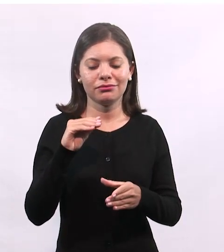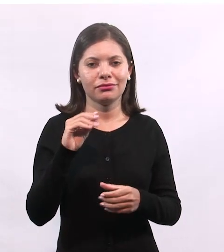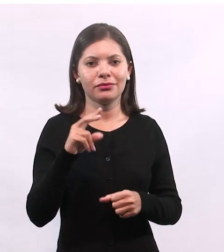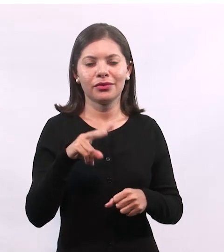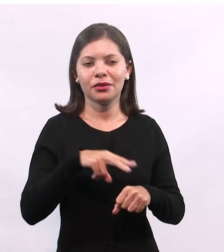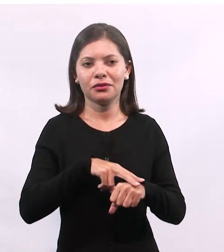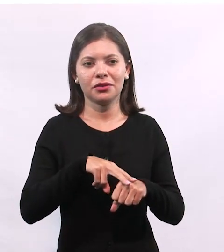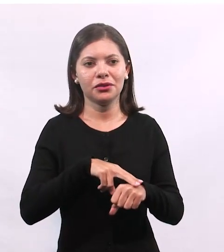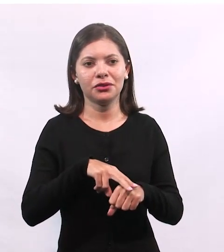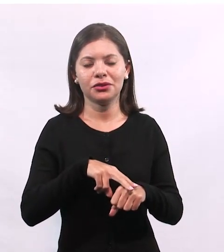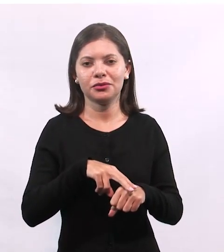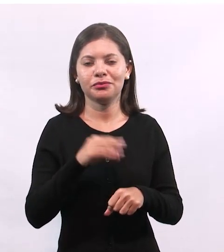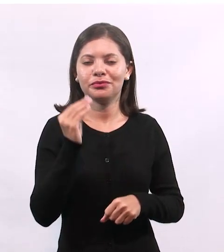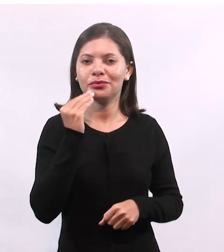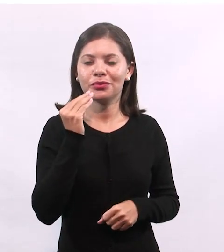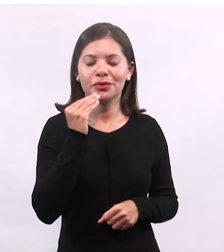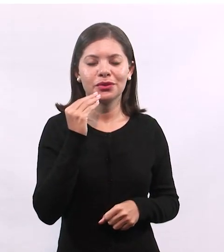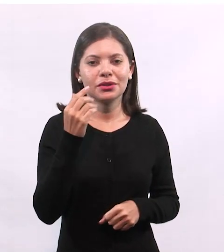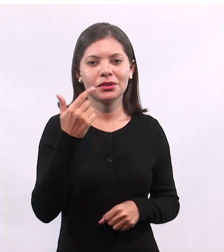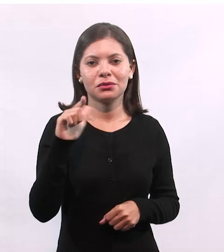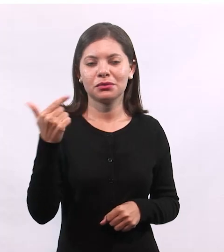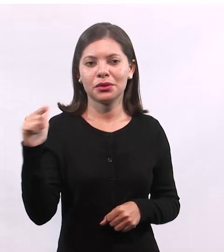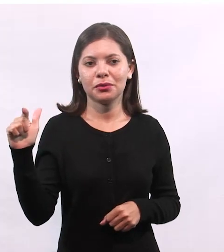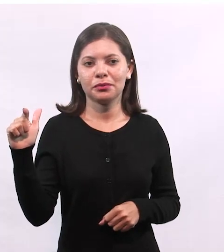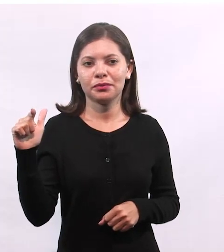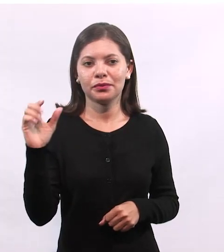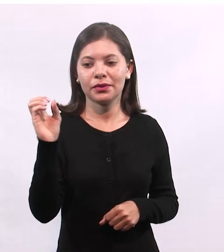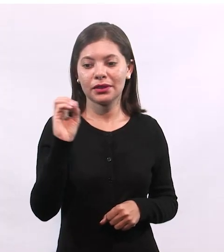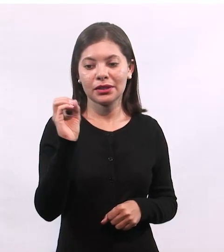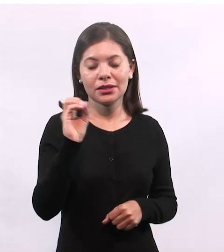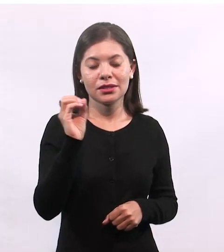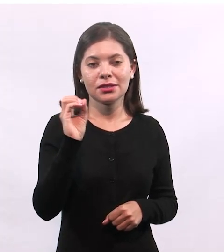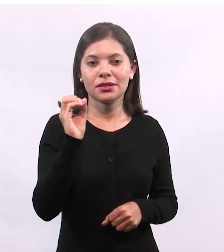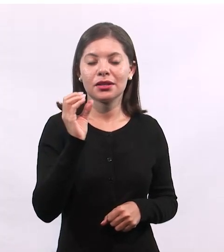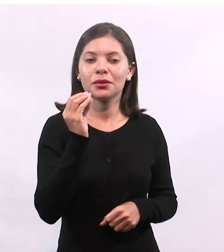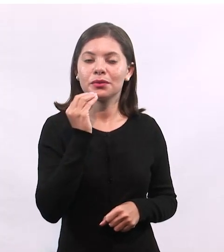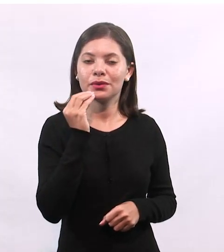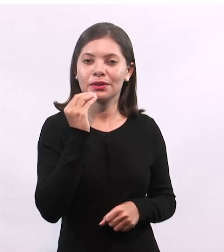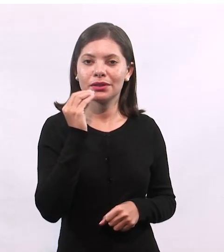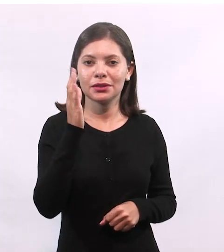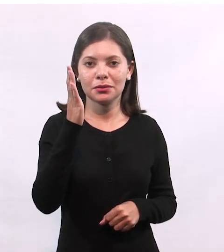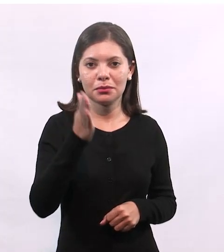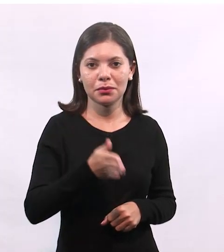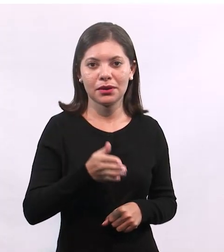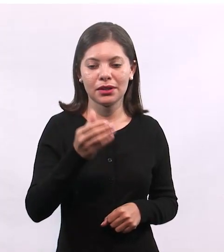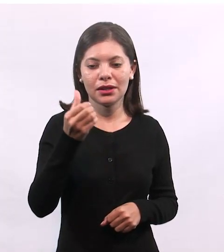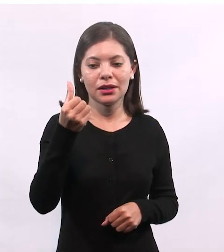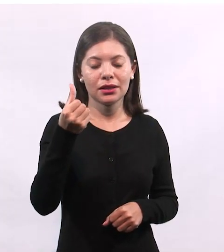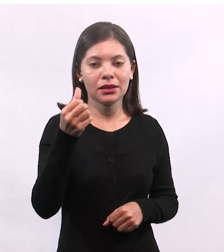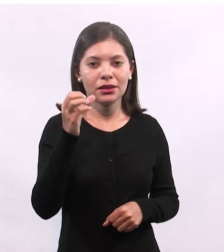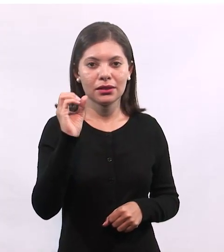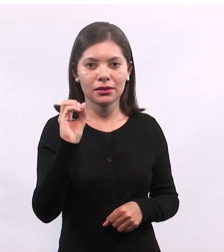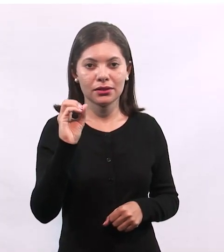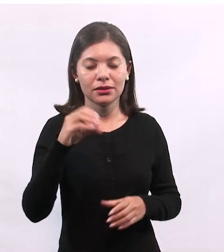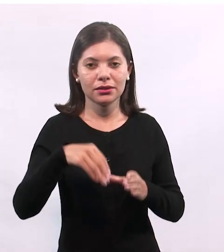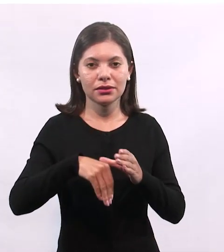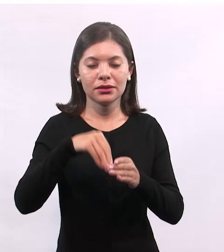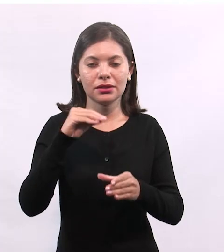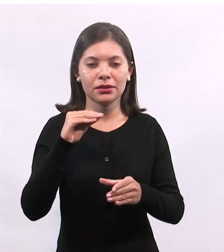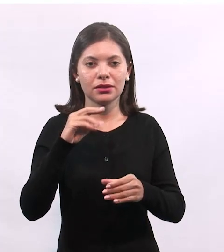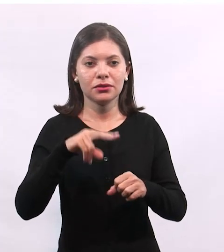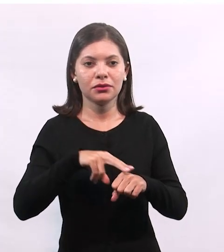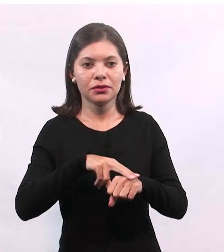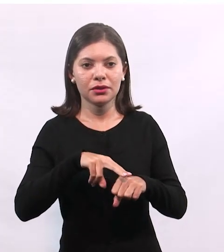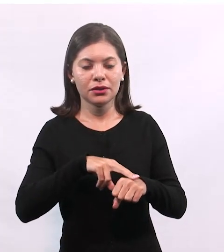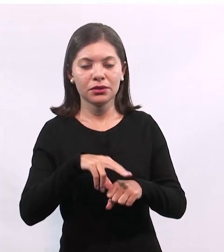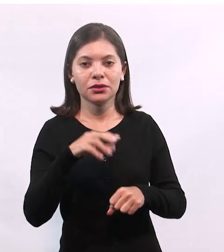então não tem nenhuma chance de acontecer eu tenho zero chances em 10 então sair